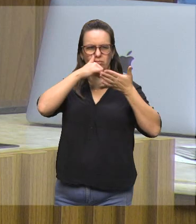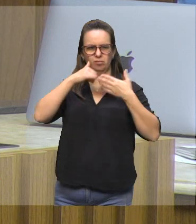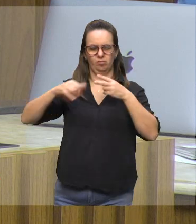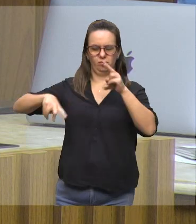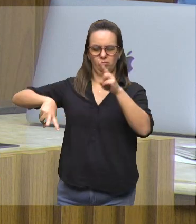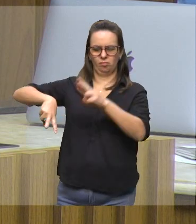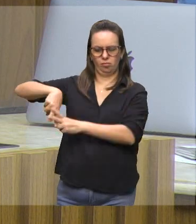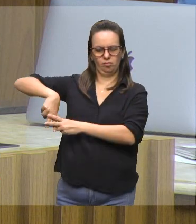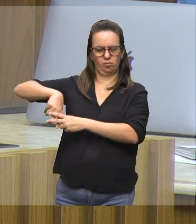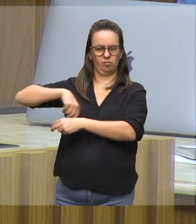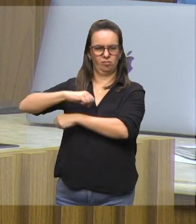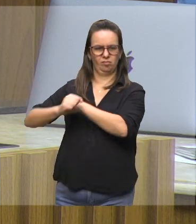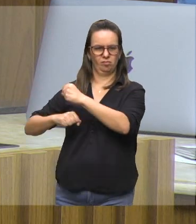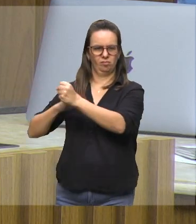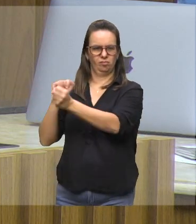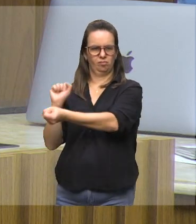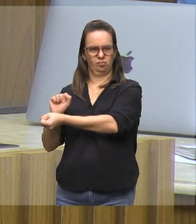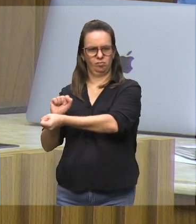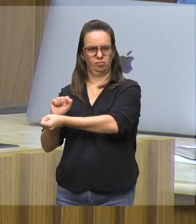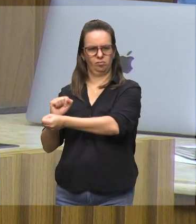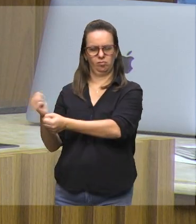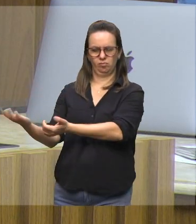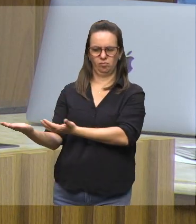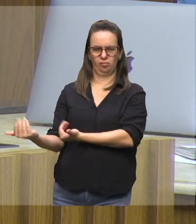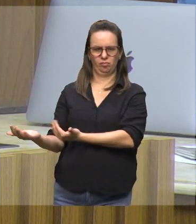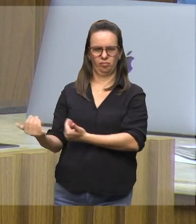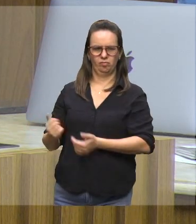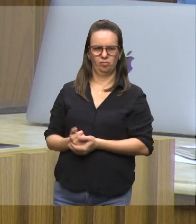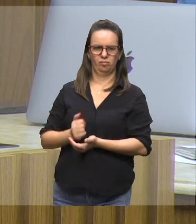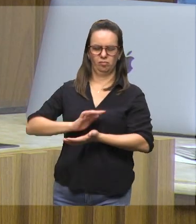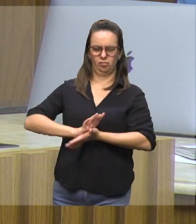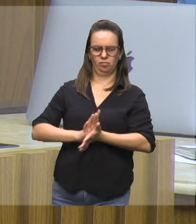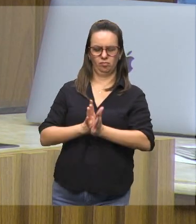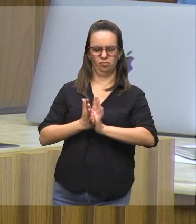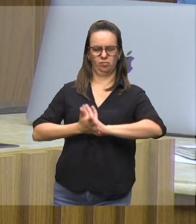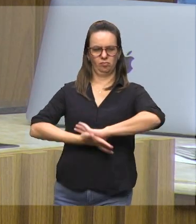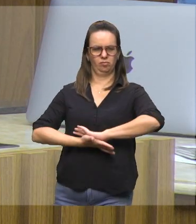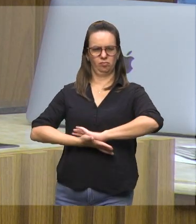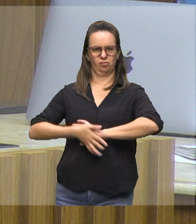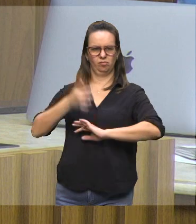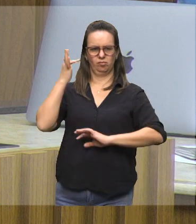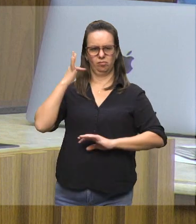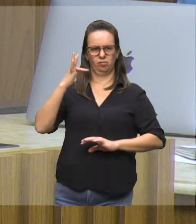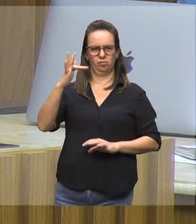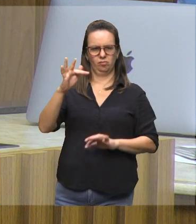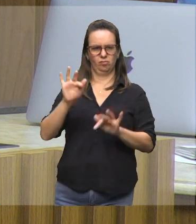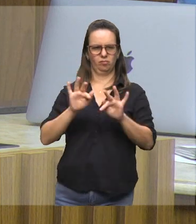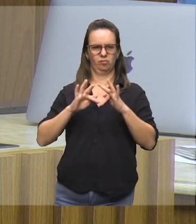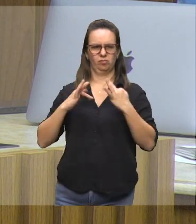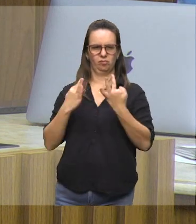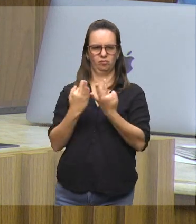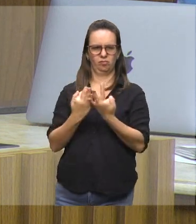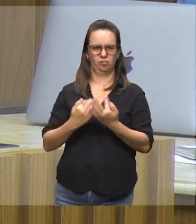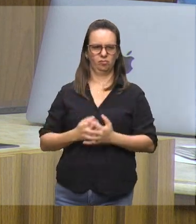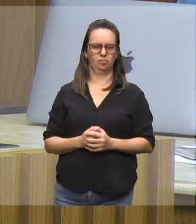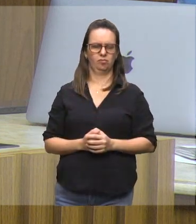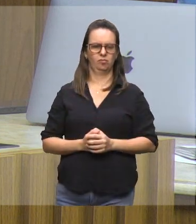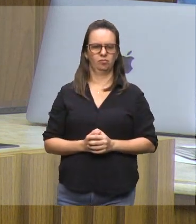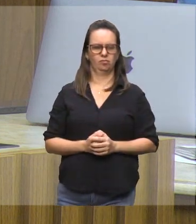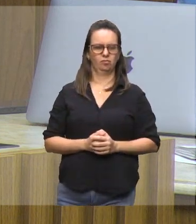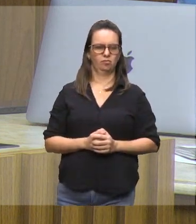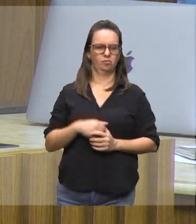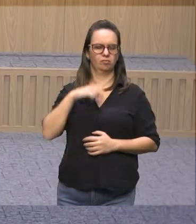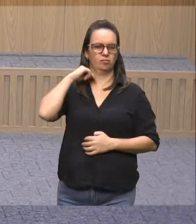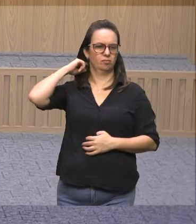aprisionado, algemado tanto adolescente e prejudicado o futuro de nossas famílias. Obrigado, senhor presidente.